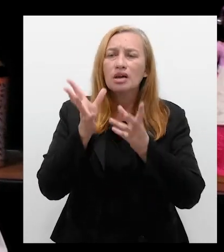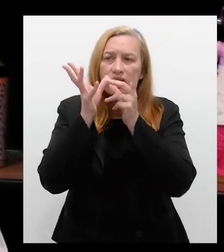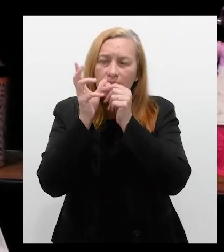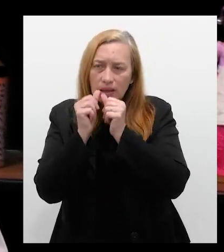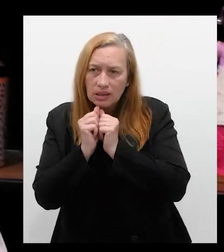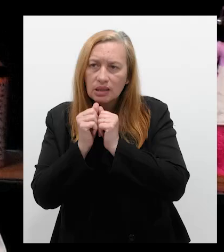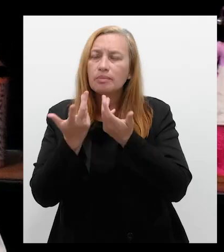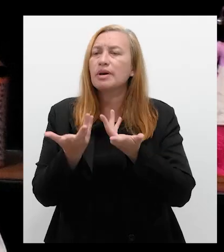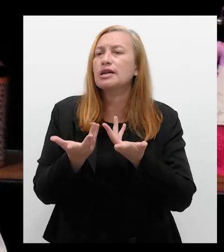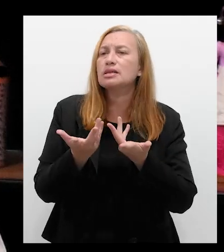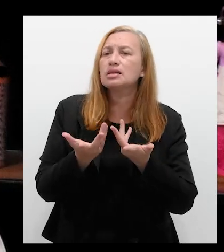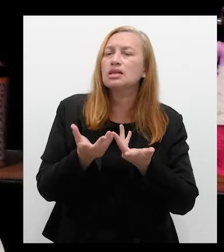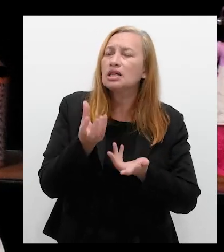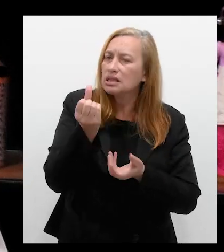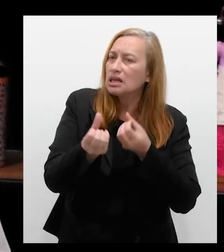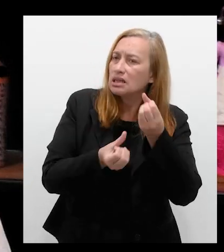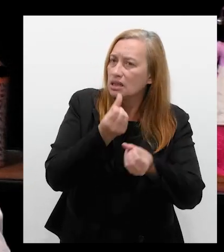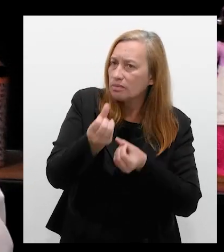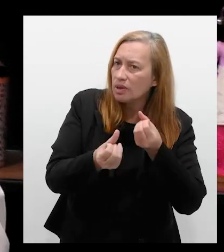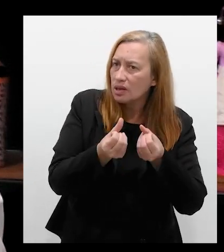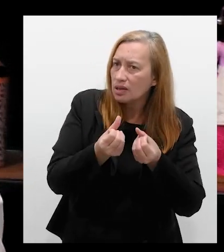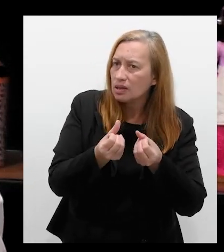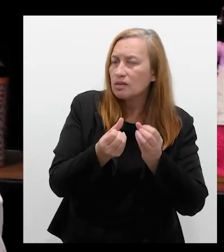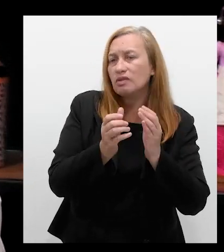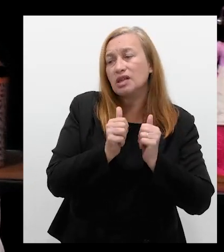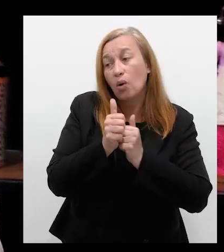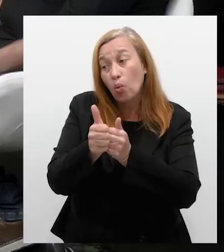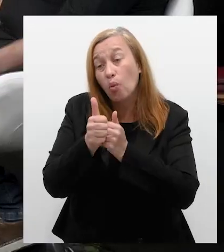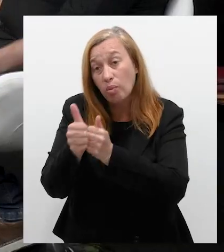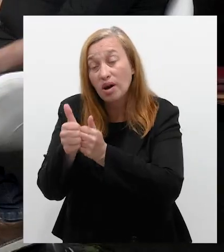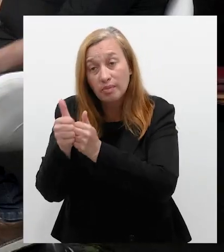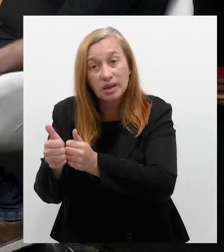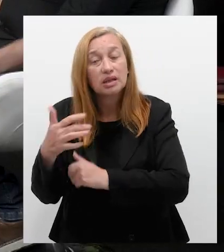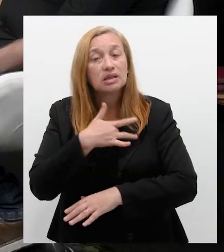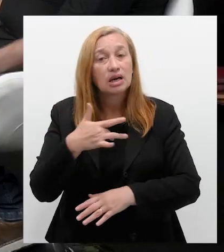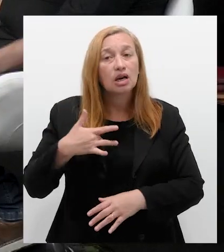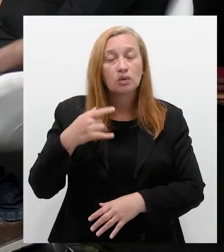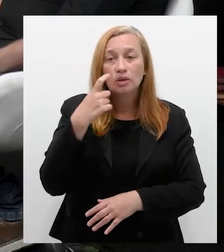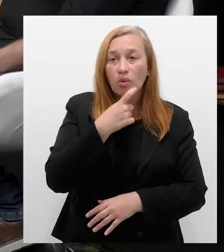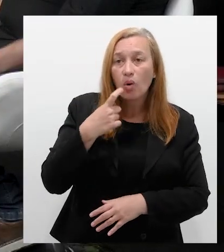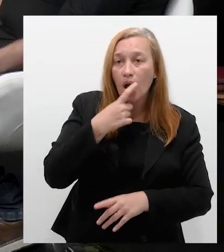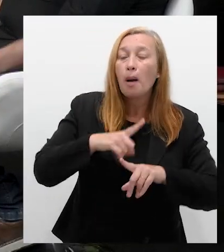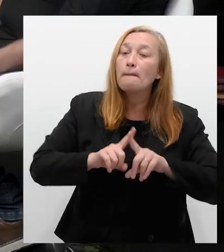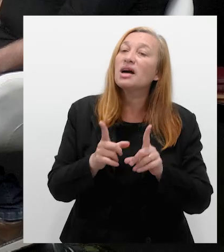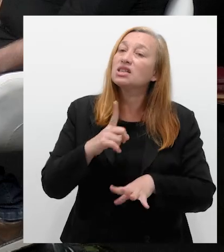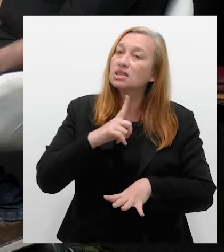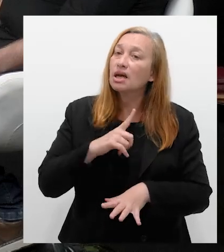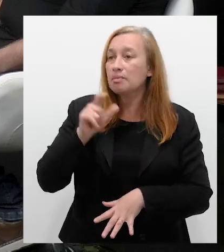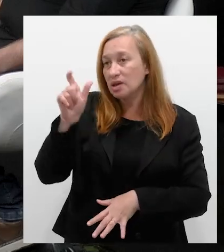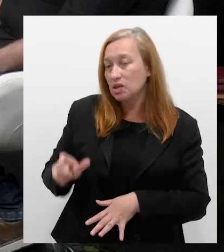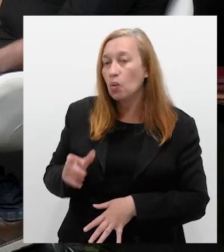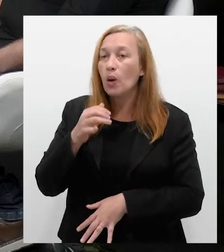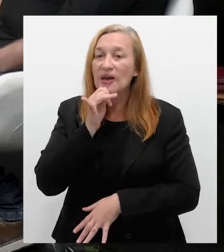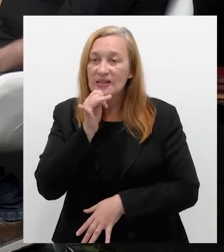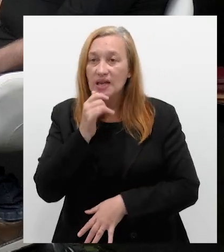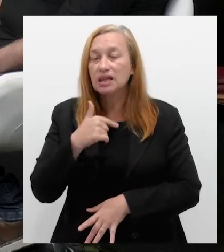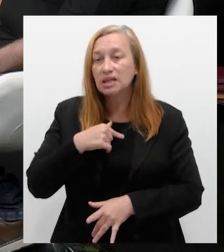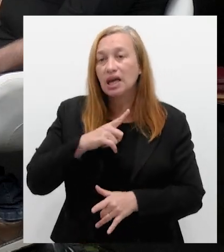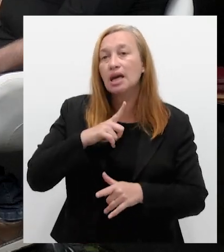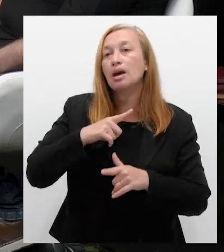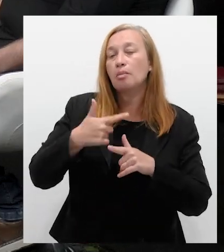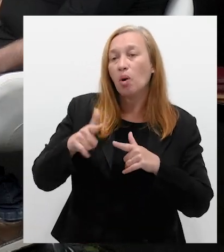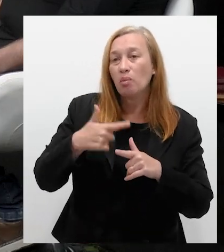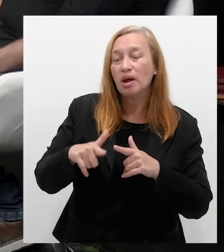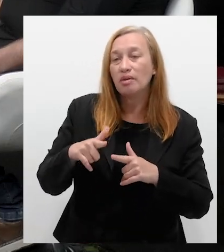uma profilaxia, e de 6 em 6 meses ele faz esse acompanhamento, né, da saúde oral dele. Mas tem pacientes, por exemplo, que têm